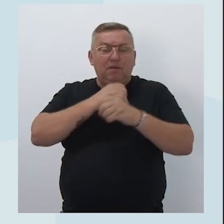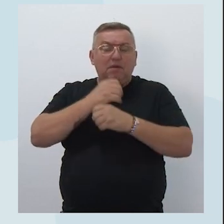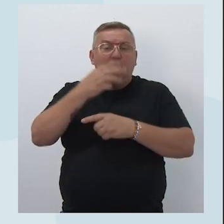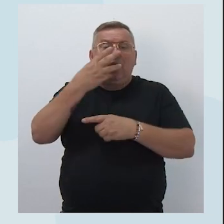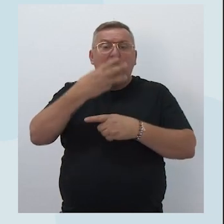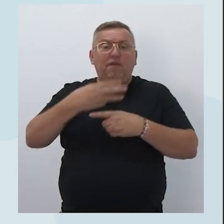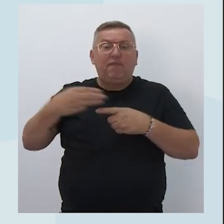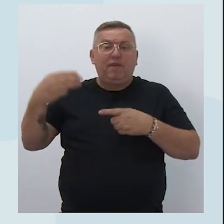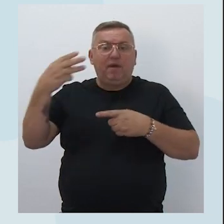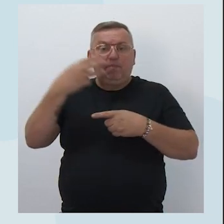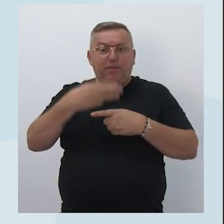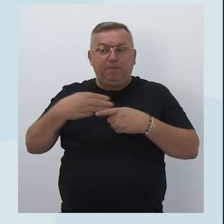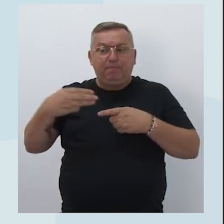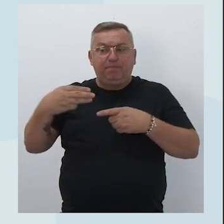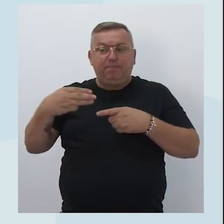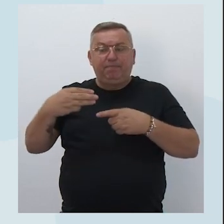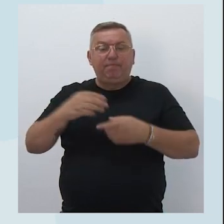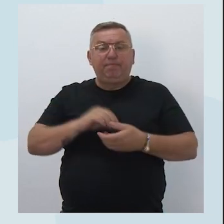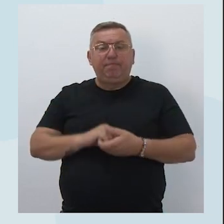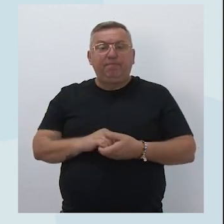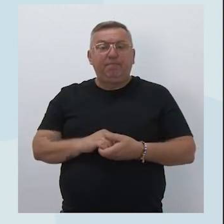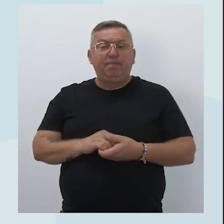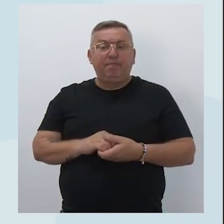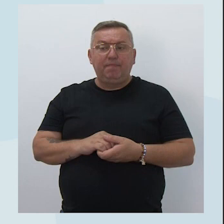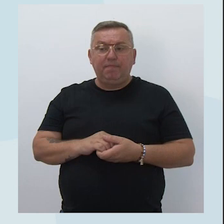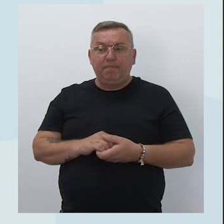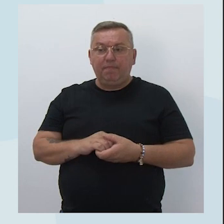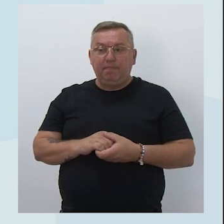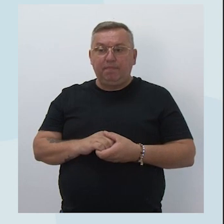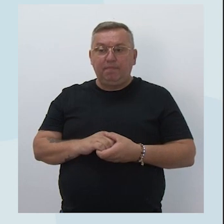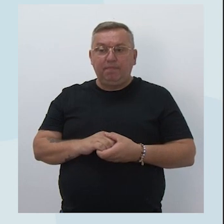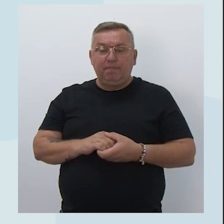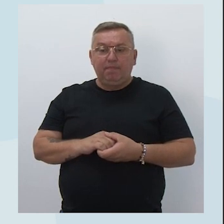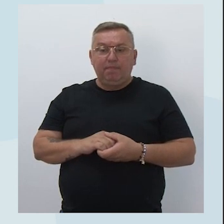Tá? Passa o slide, por favor.